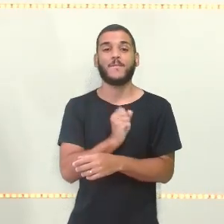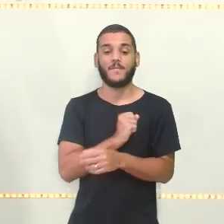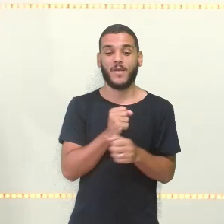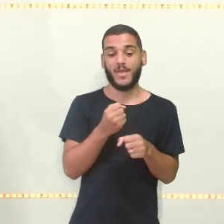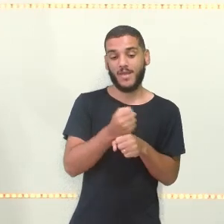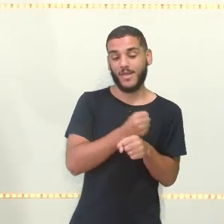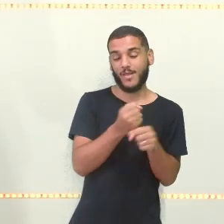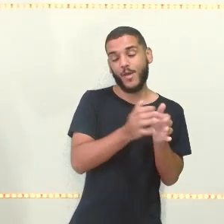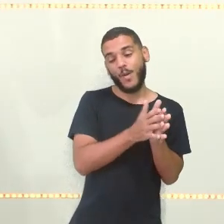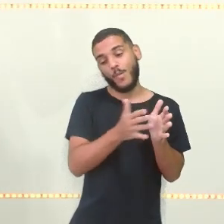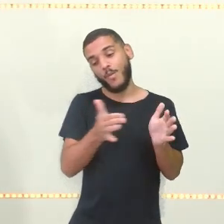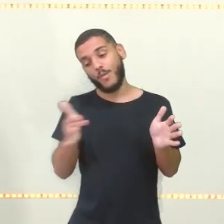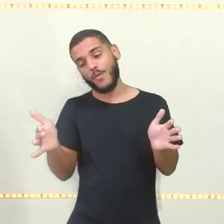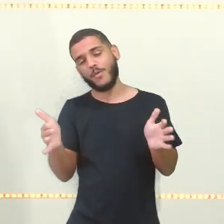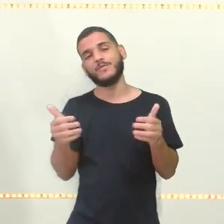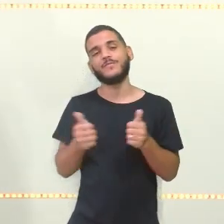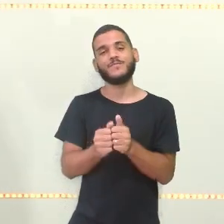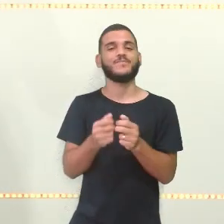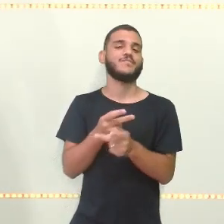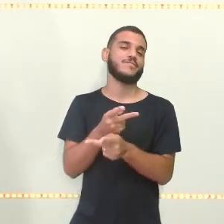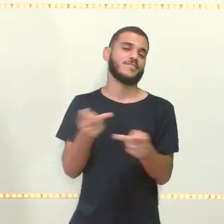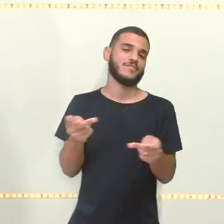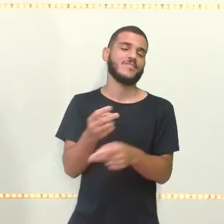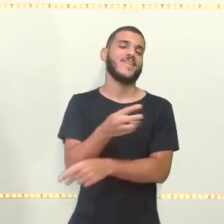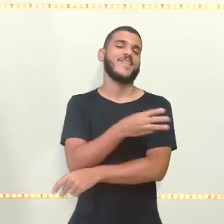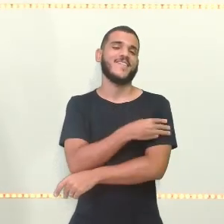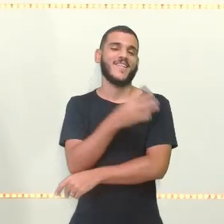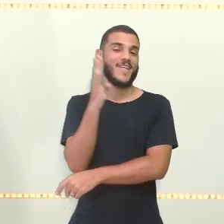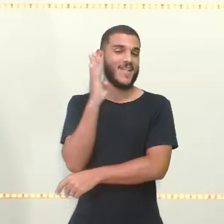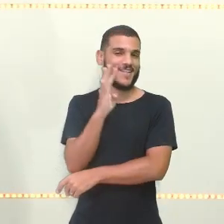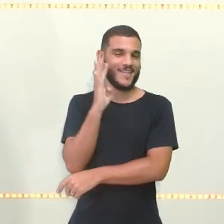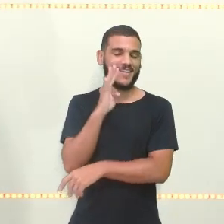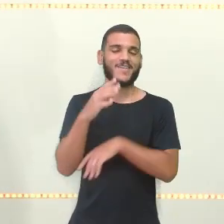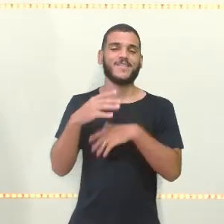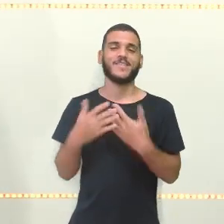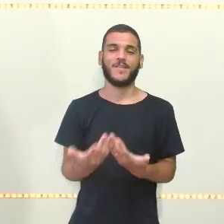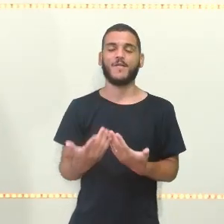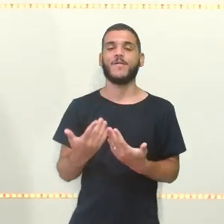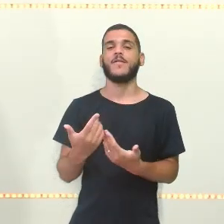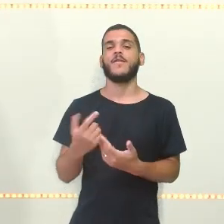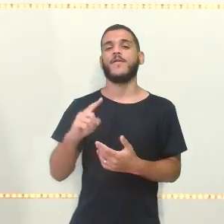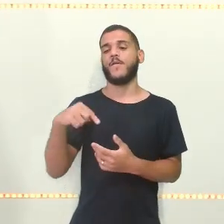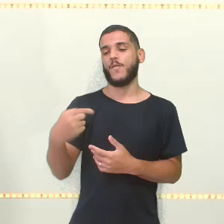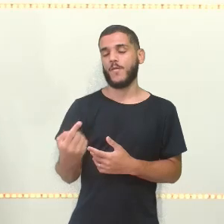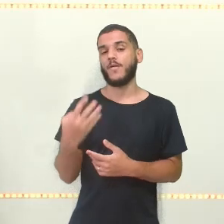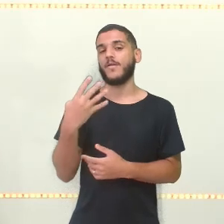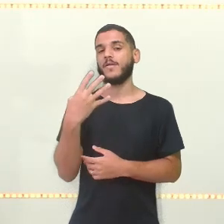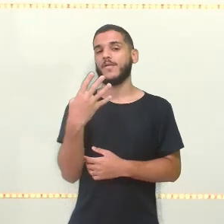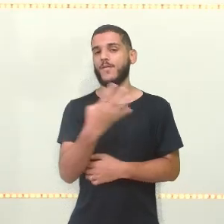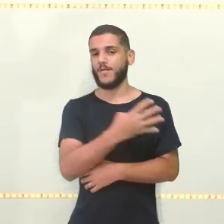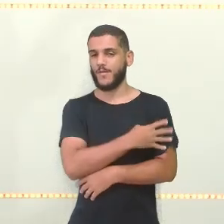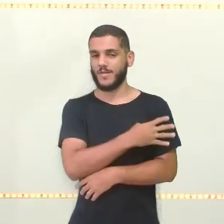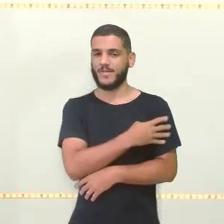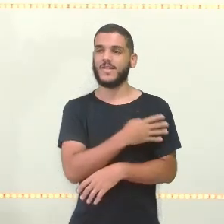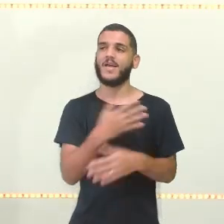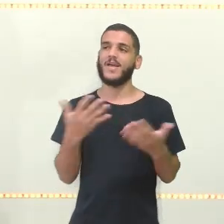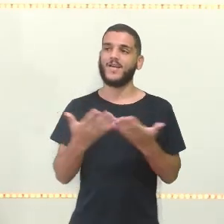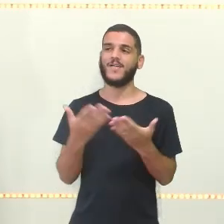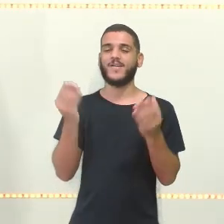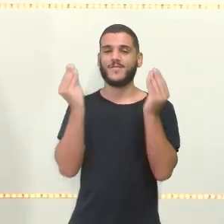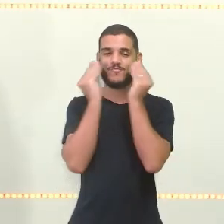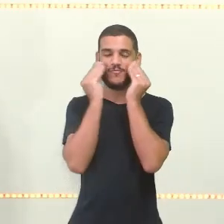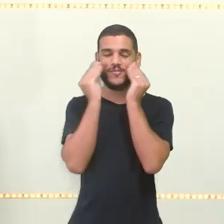esse ano com vocês, esse terceiro ano que foi muito legal. E aí vocês irão para o quarto, não é? Um